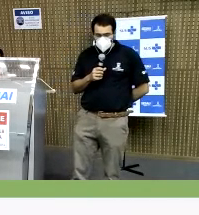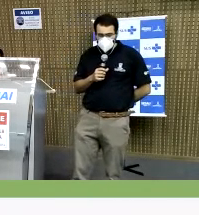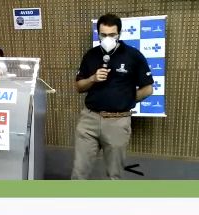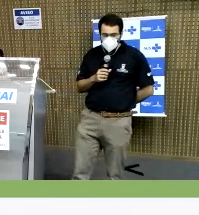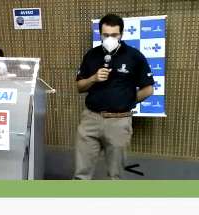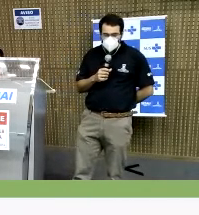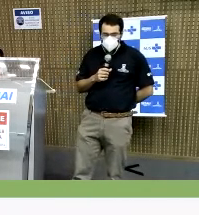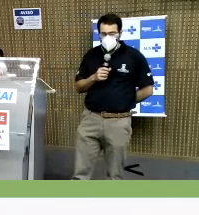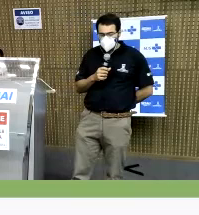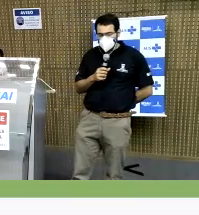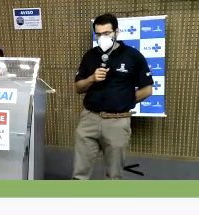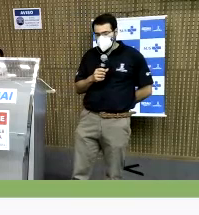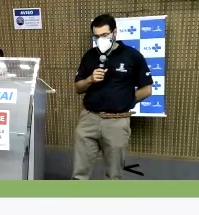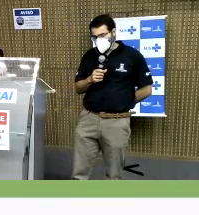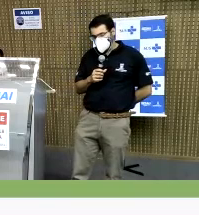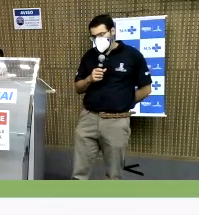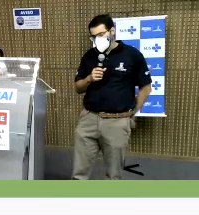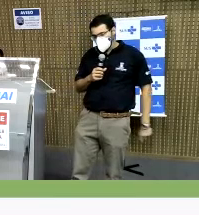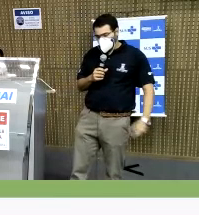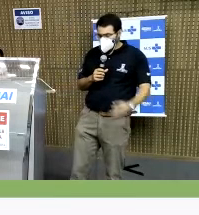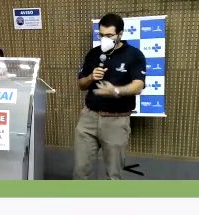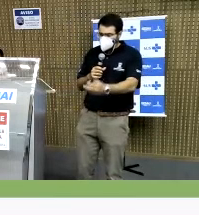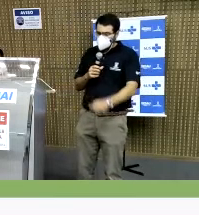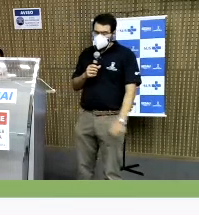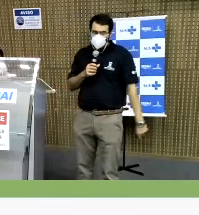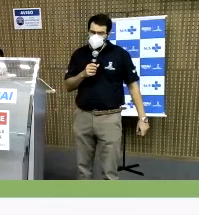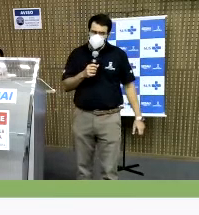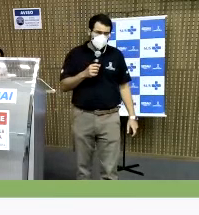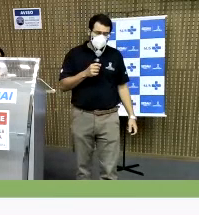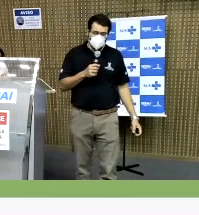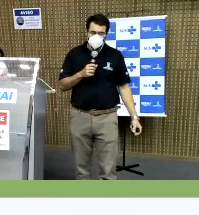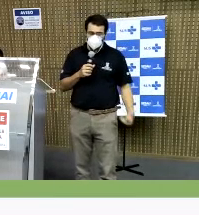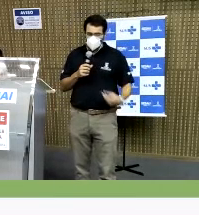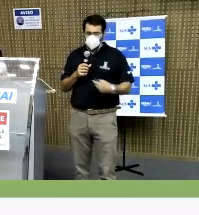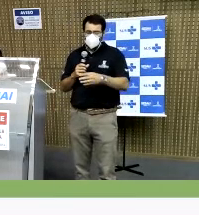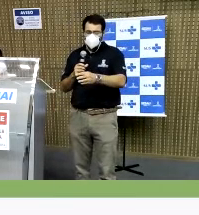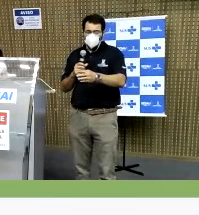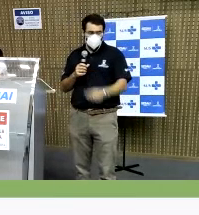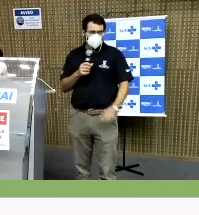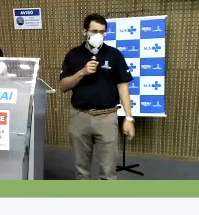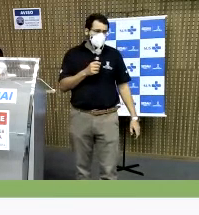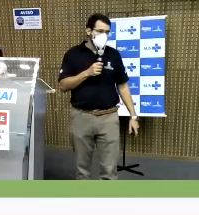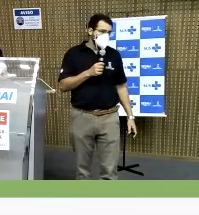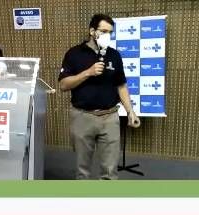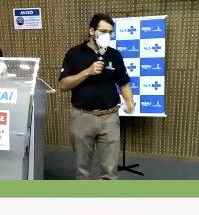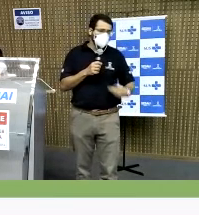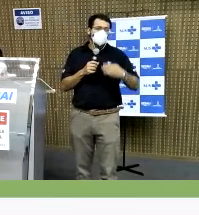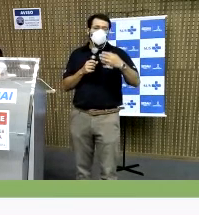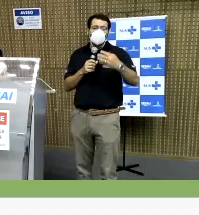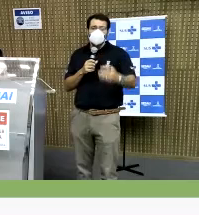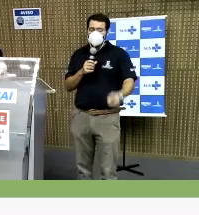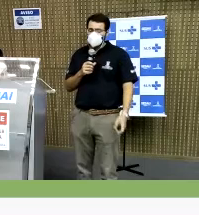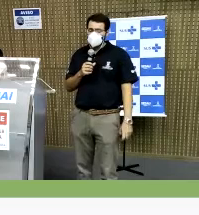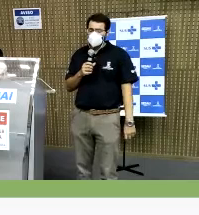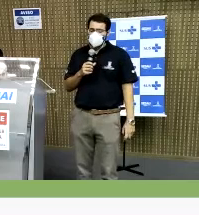Percentual de diabetes com solicitação de hemoglobina glicada. Outra falha totalmente de registro, porque todos os pacientes que nós fazemos